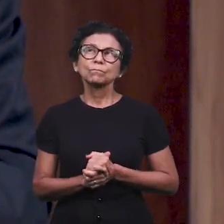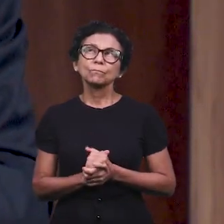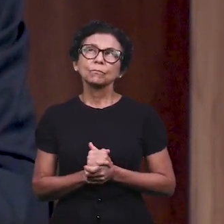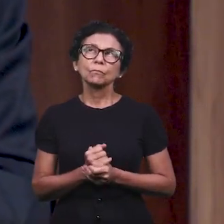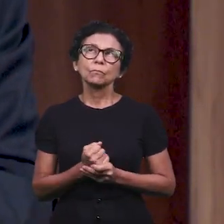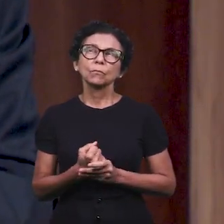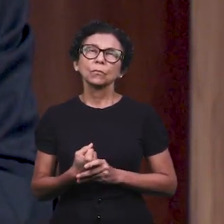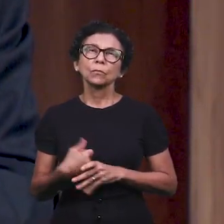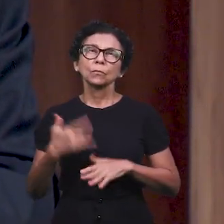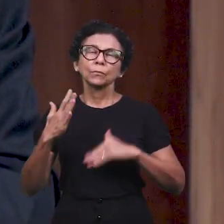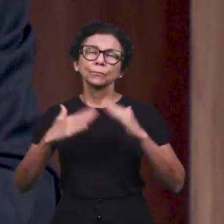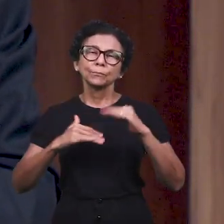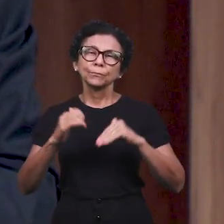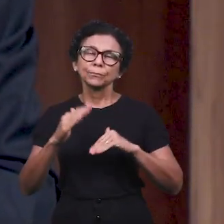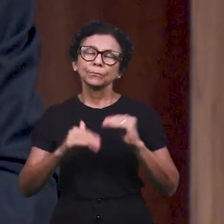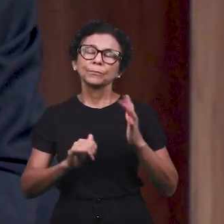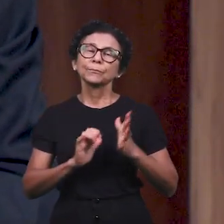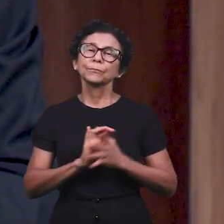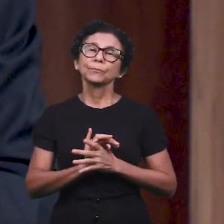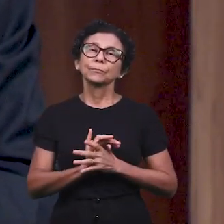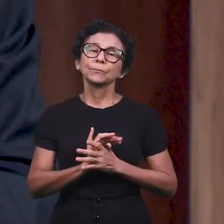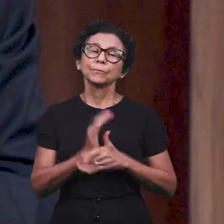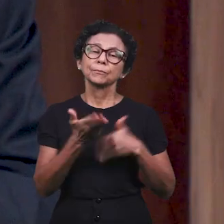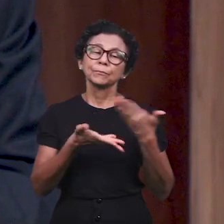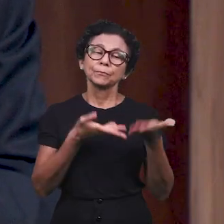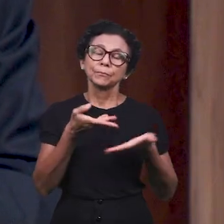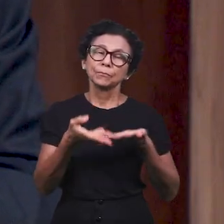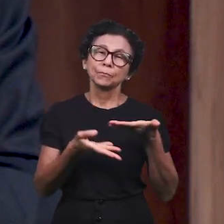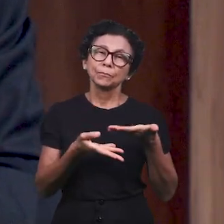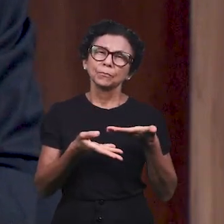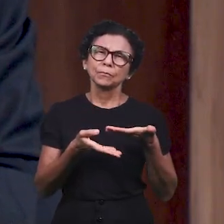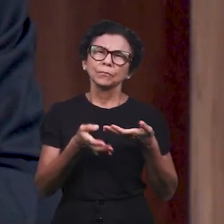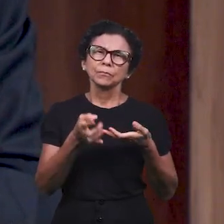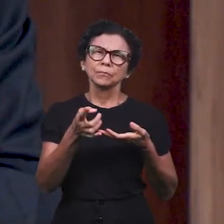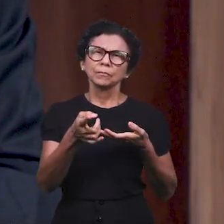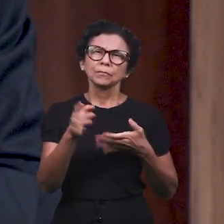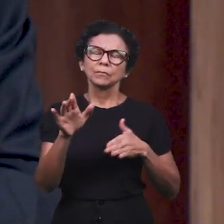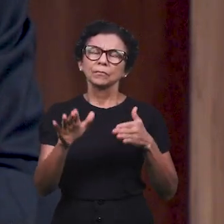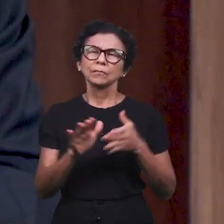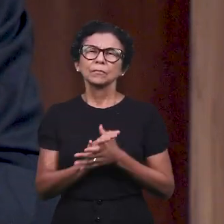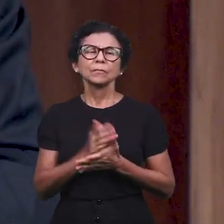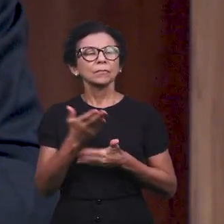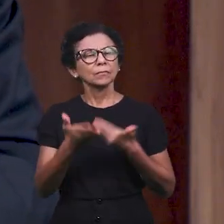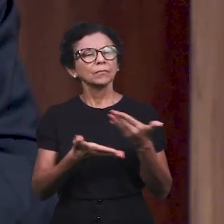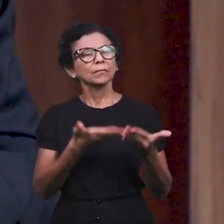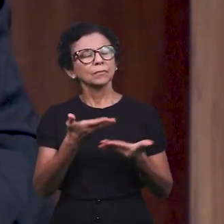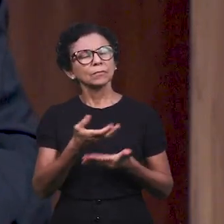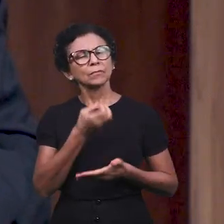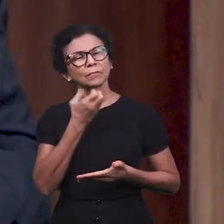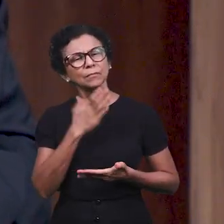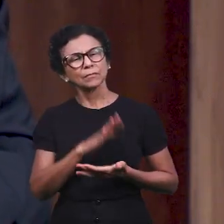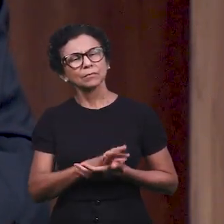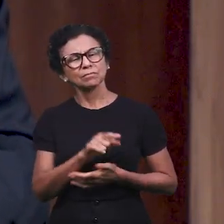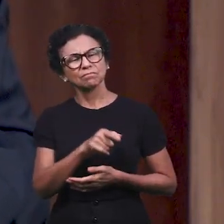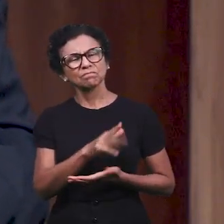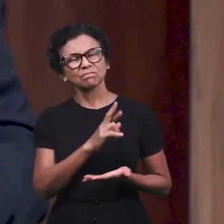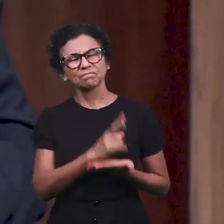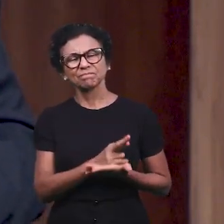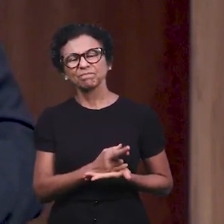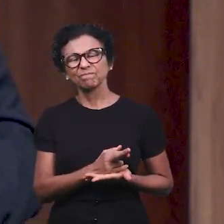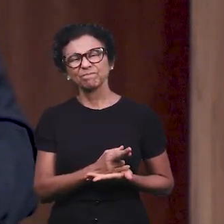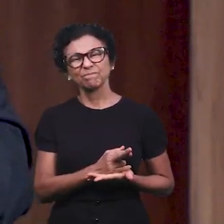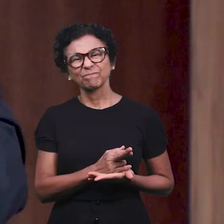Agora, às vezes, você planta bem e a árvore não foi boa. E você, aí na velhice,